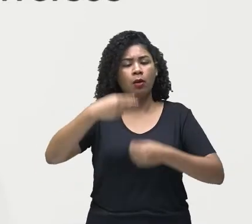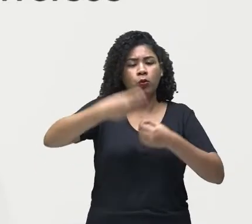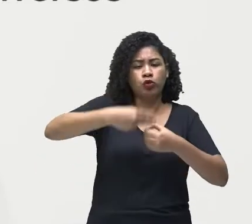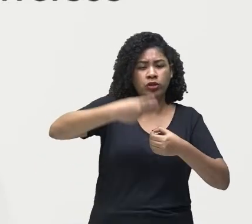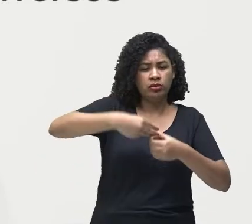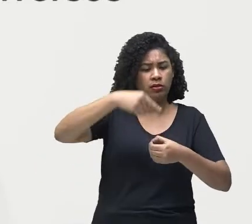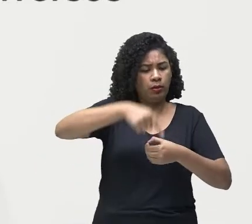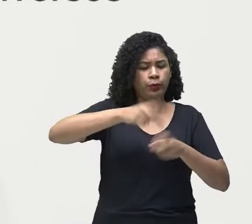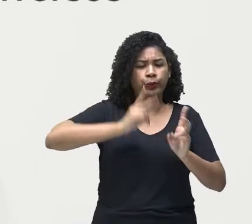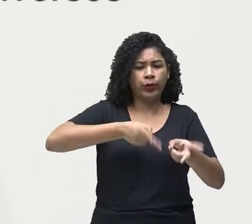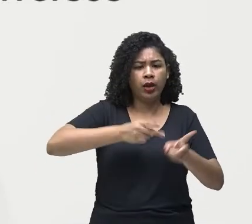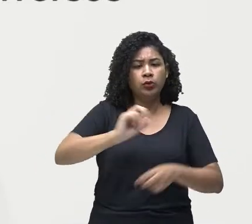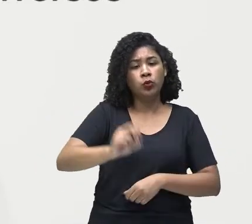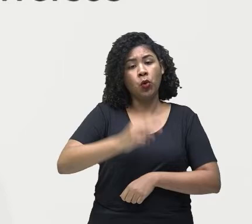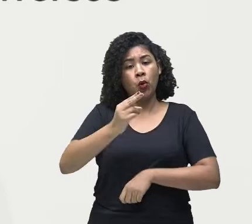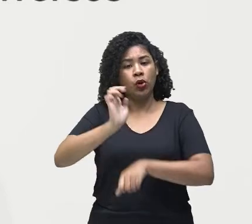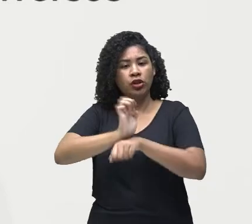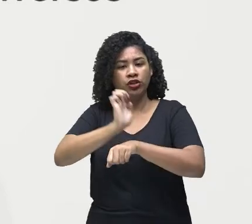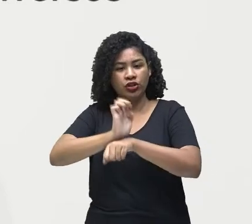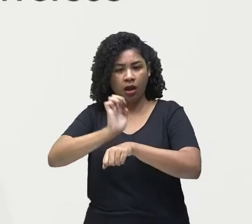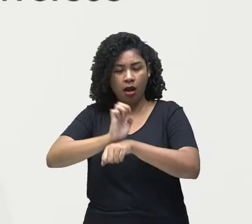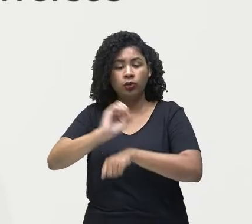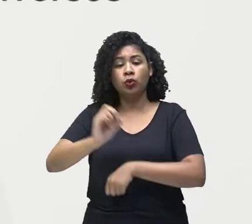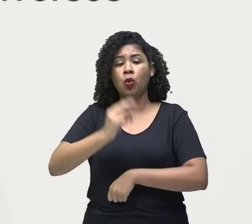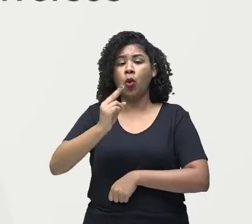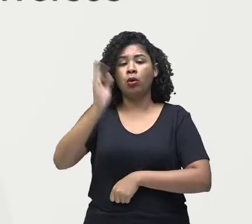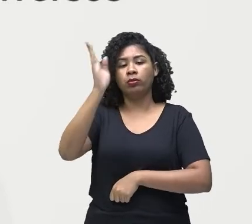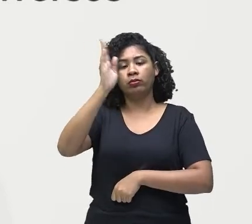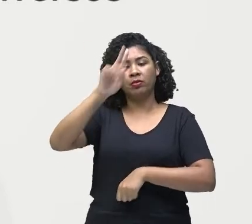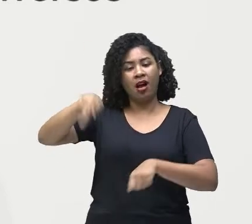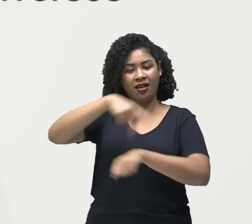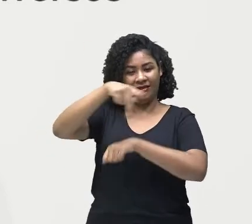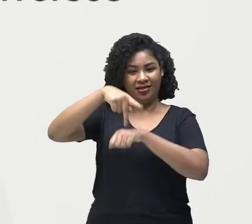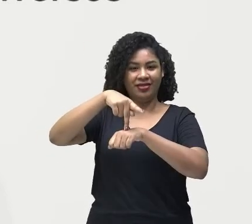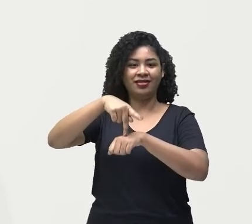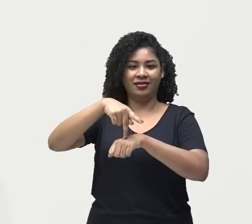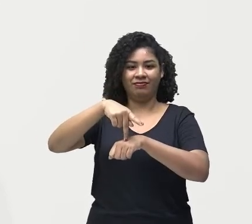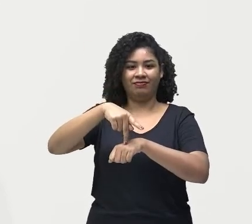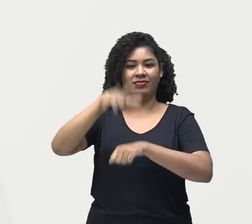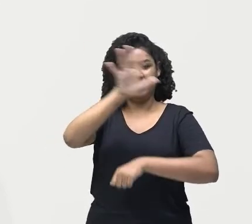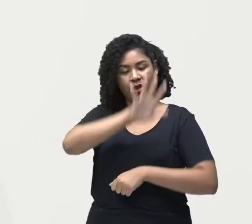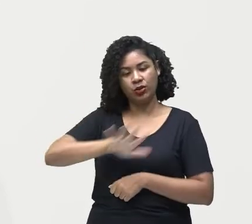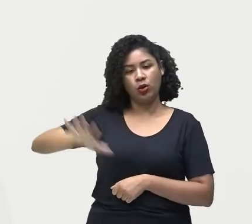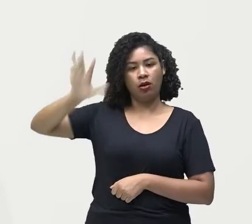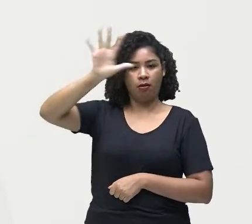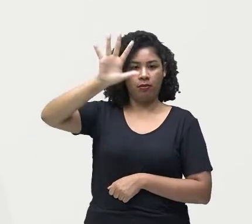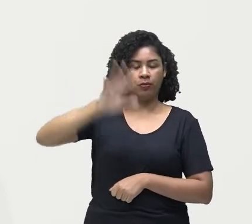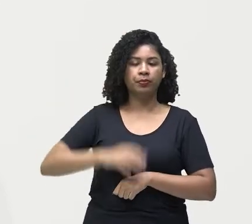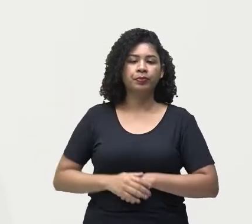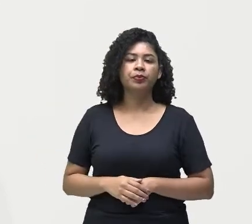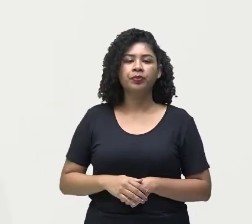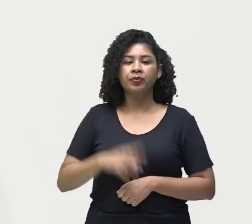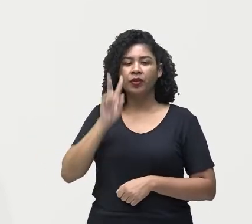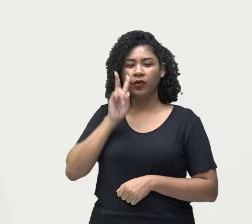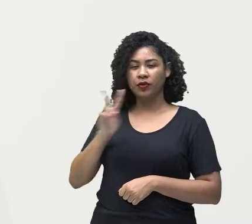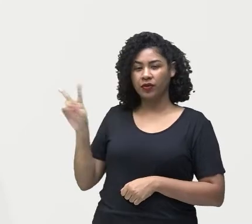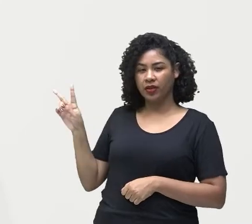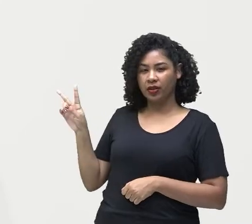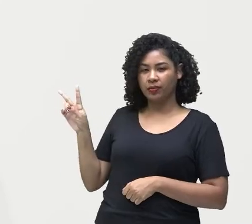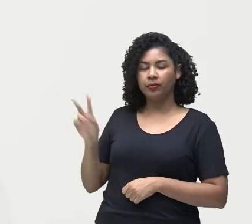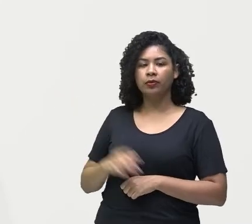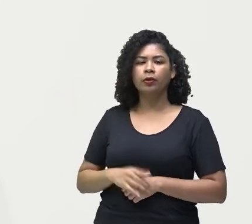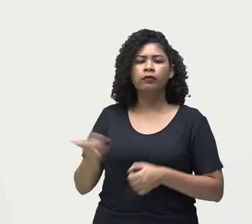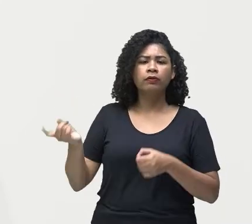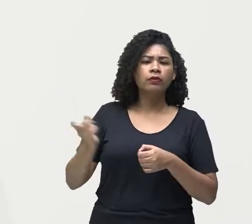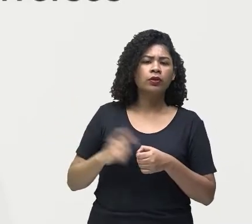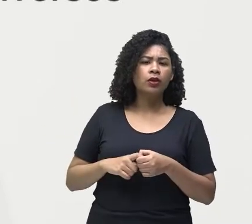municipal, estadual e nacional. Vamos novamente comigo nessa cartela? Uma epidemia,